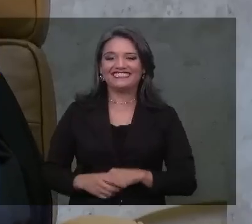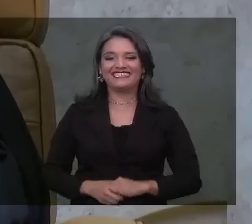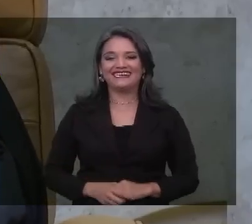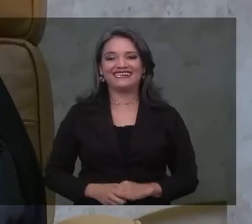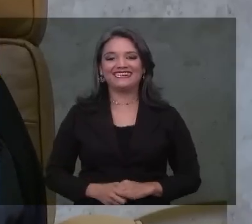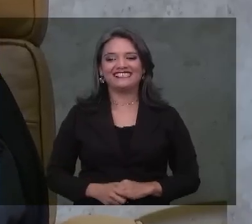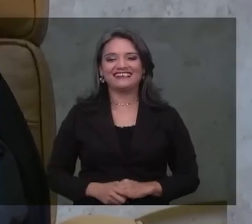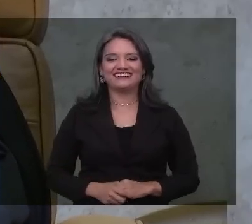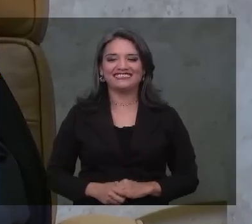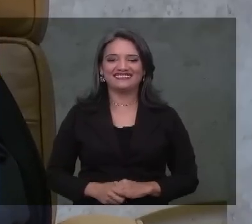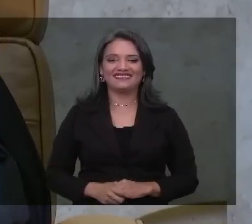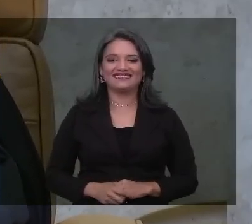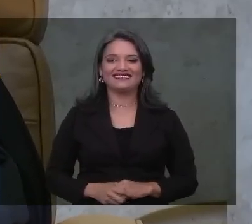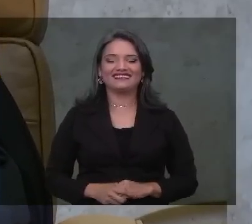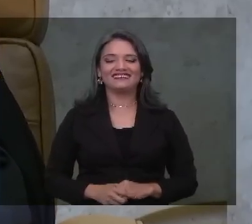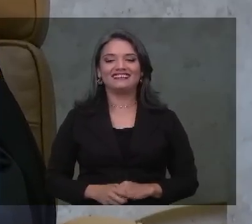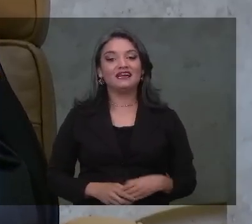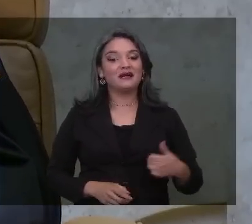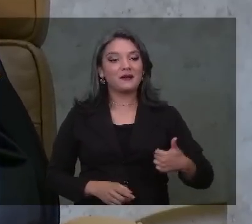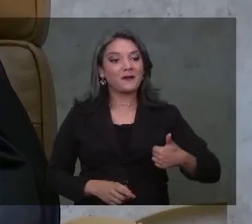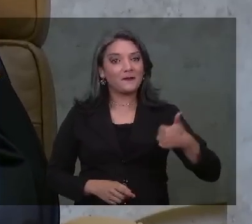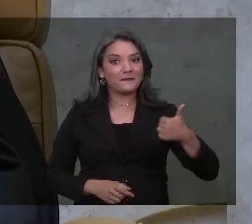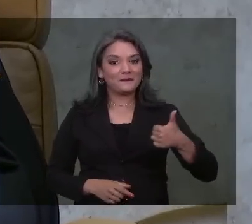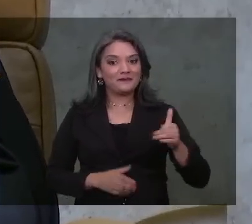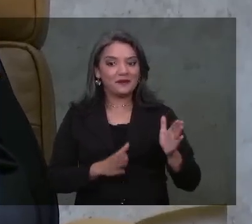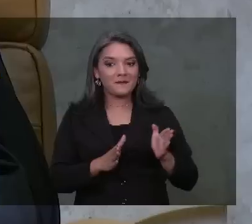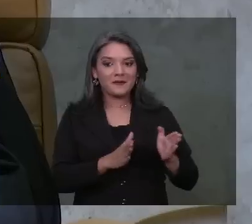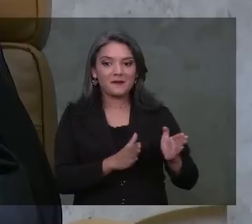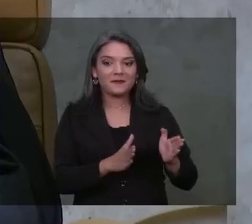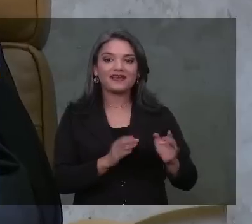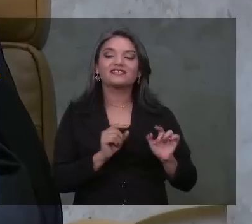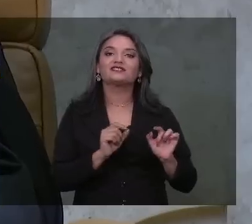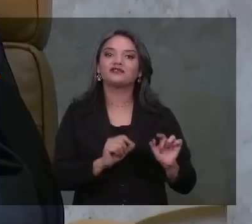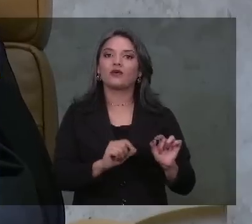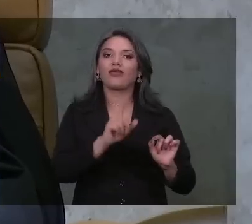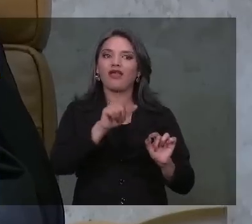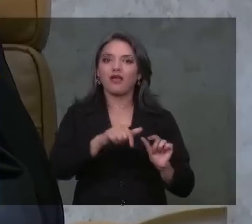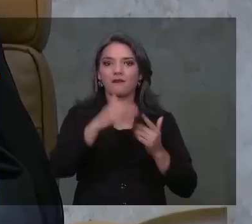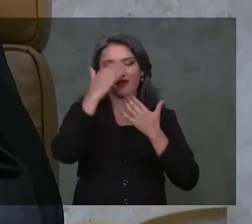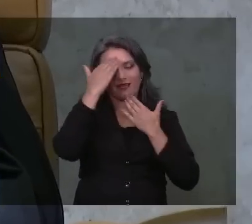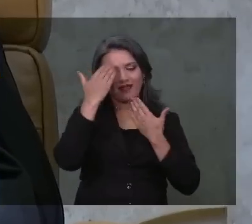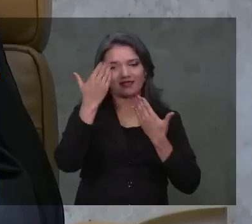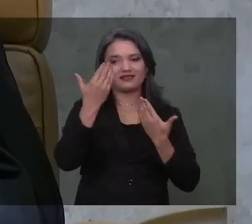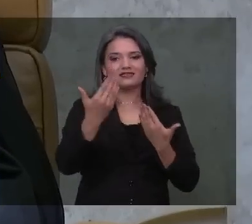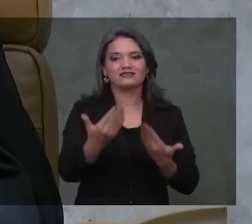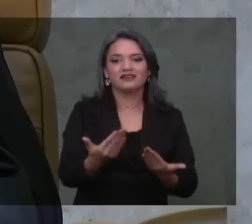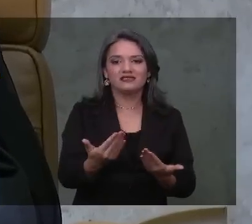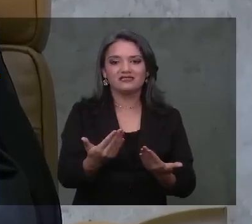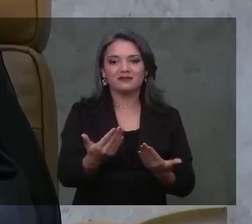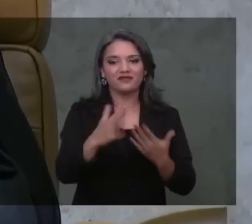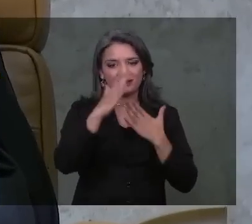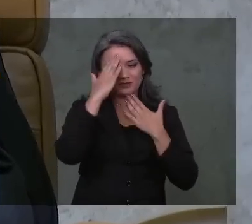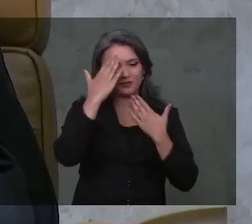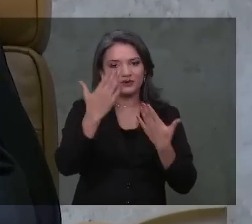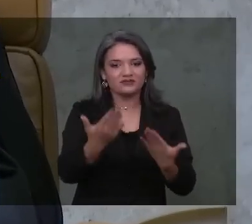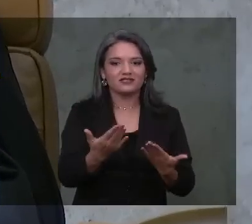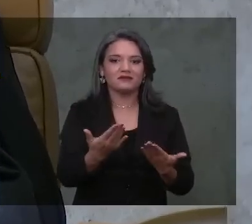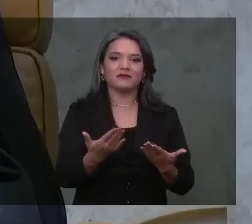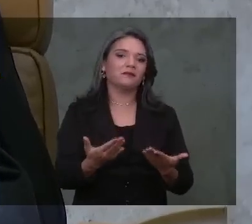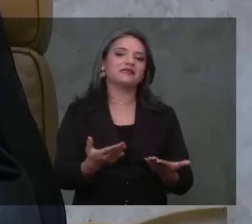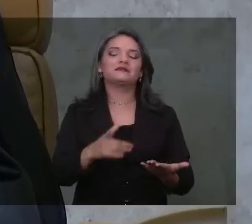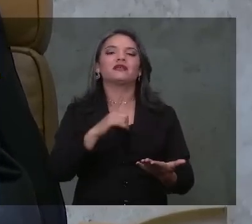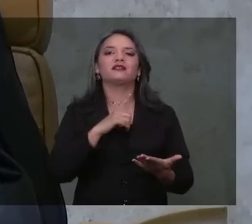A primeira é dedicada à gratidão, ao reconhecimento às pessoas